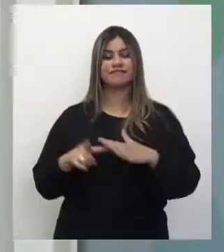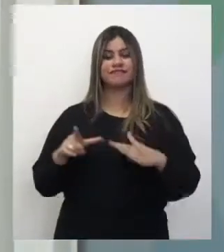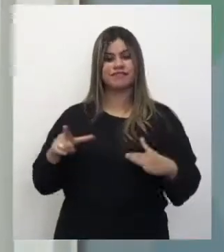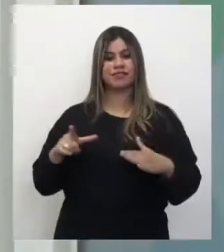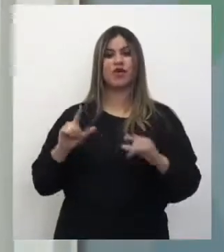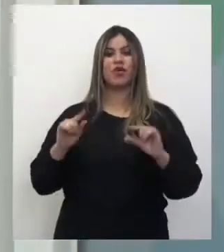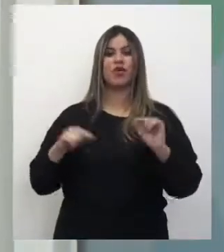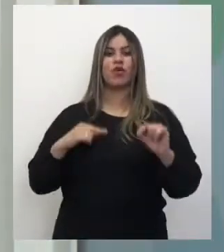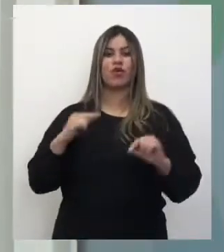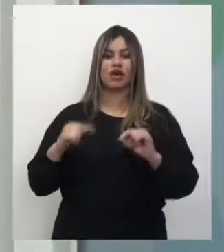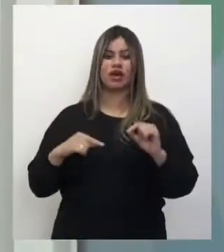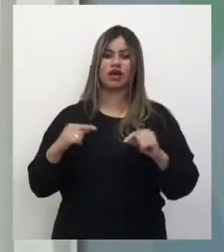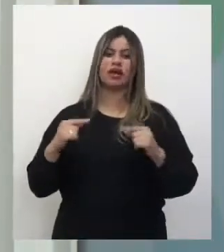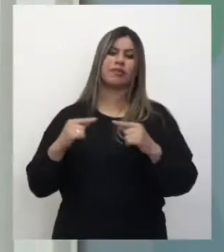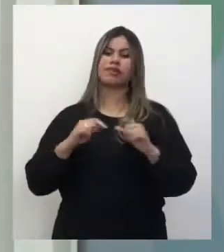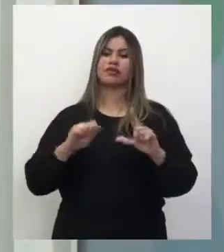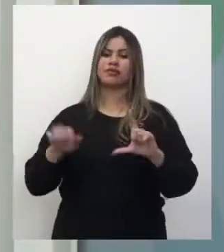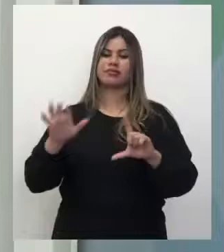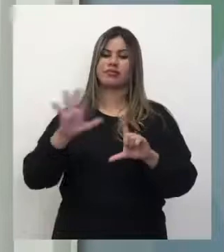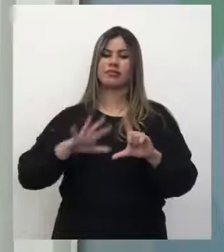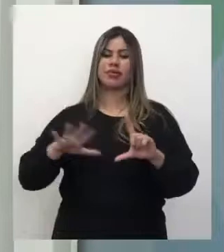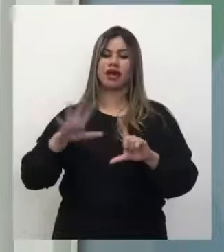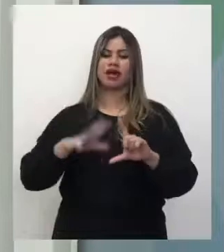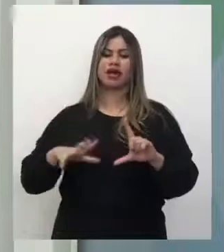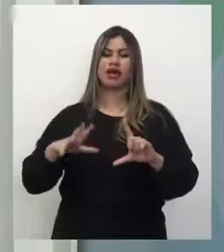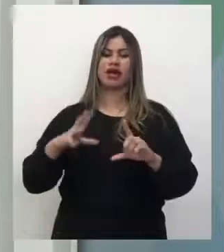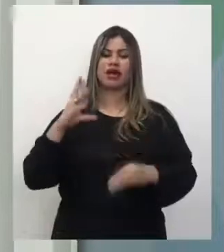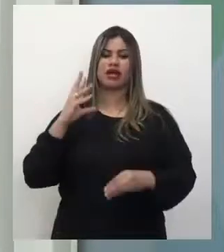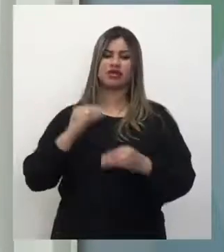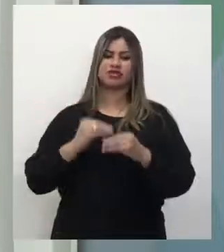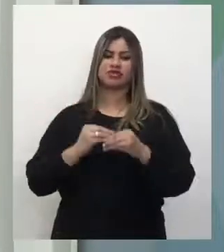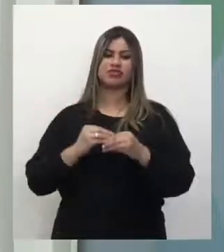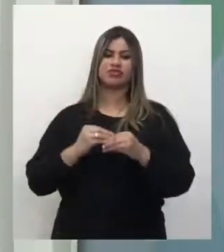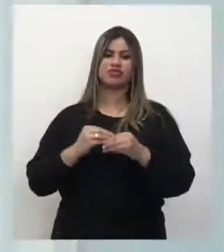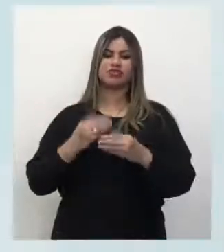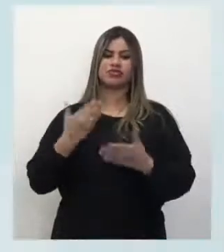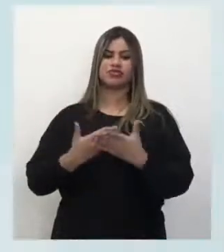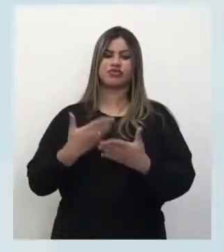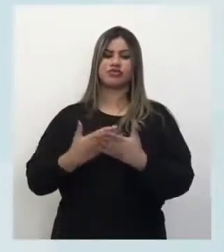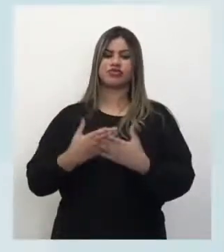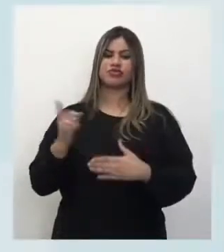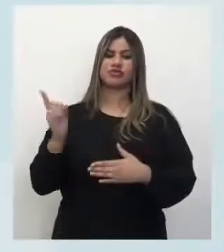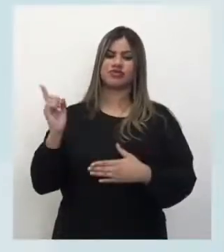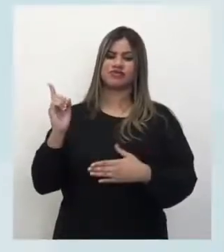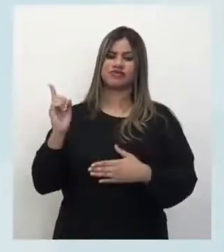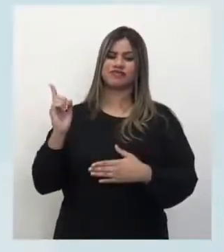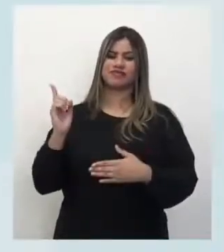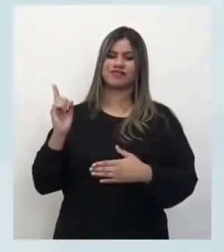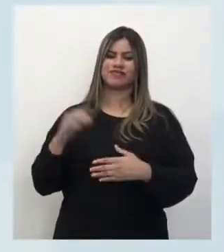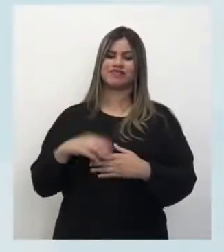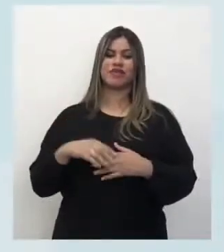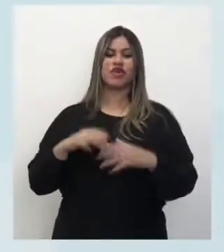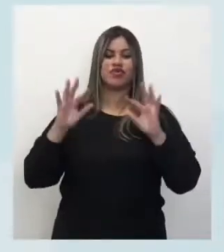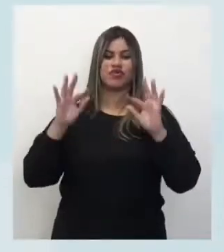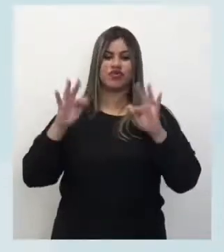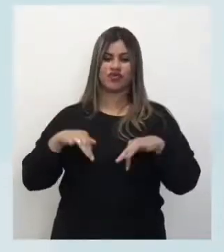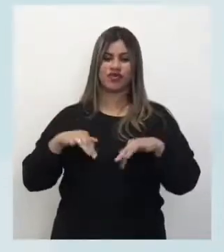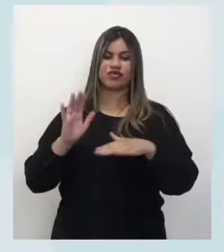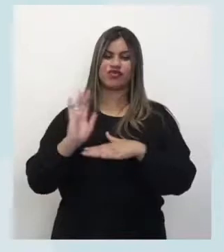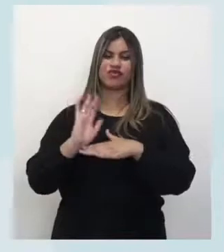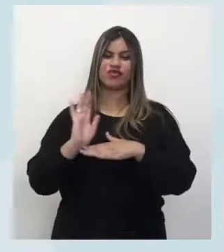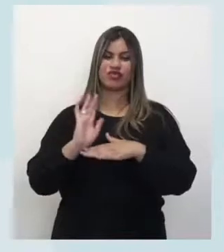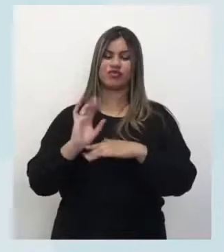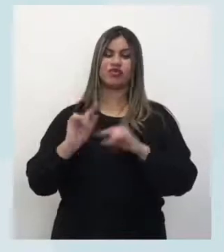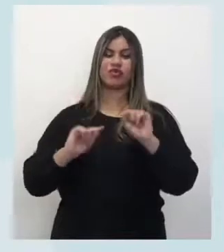com uma imagem que ajuda a resumir essa aula. Não sei se vocês recordam no finalzinho do filme Guardiões da